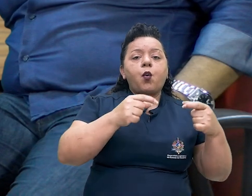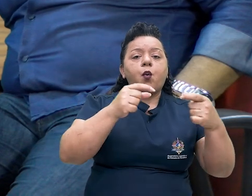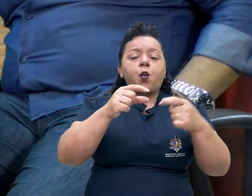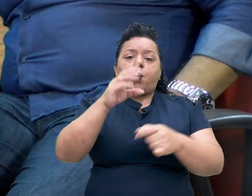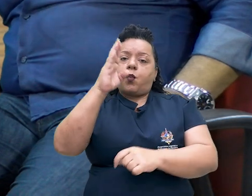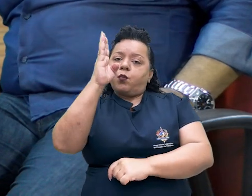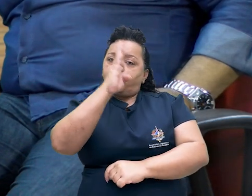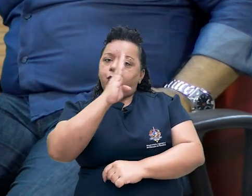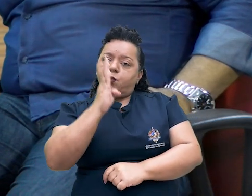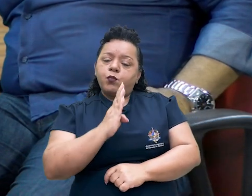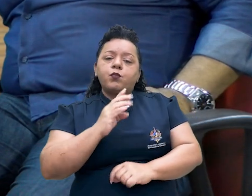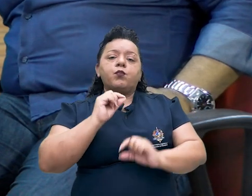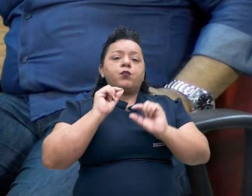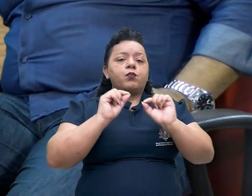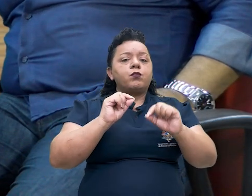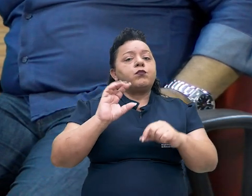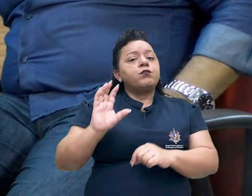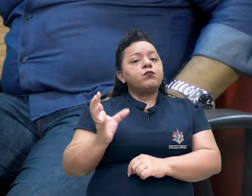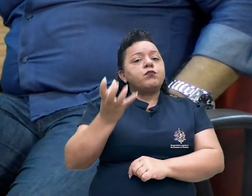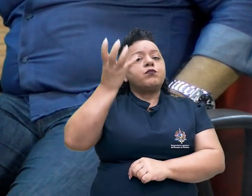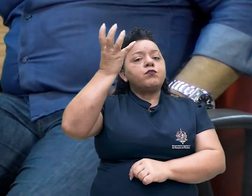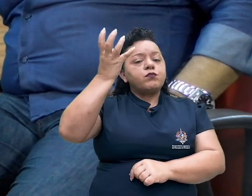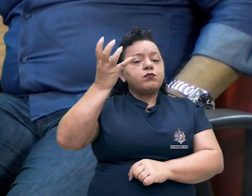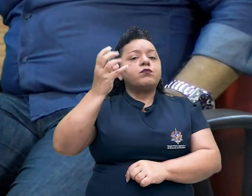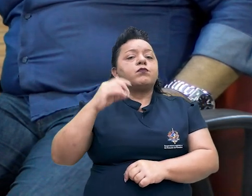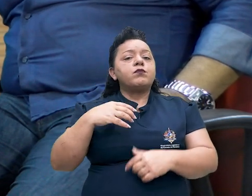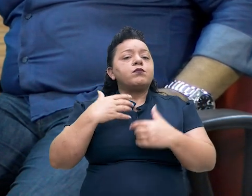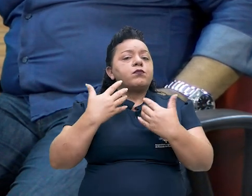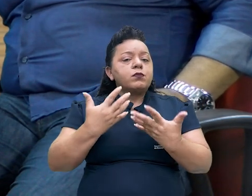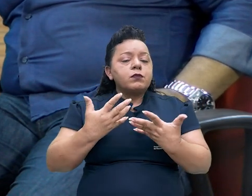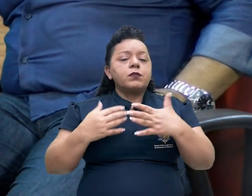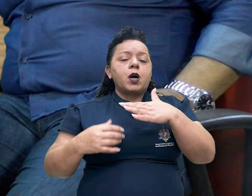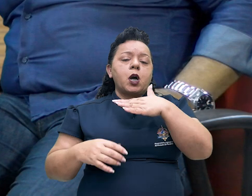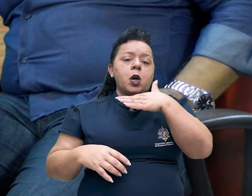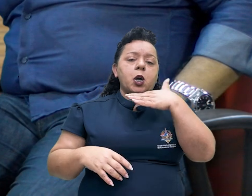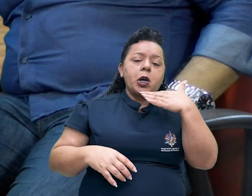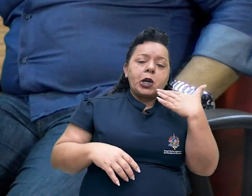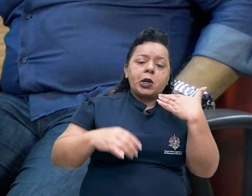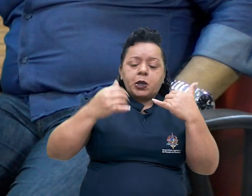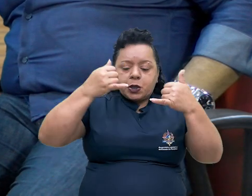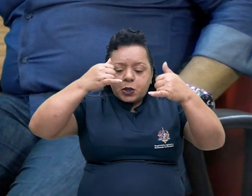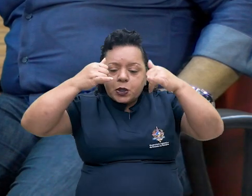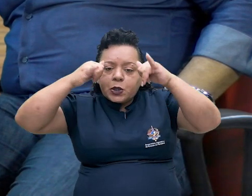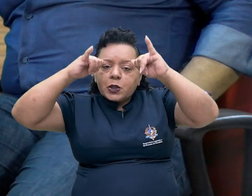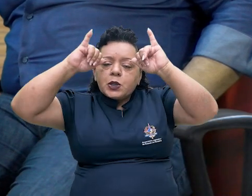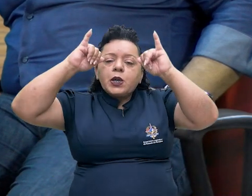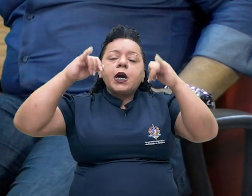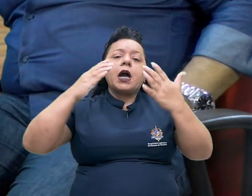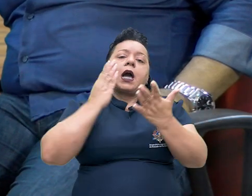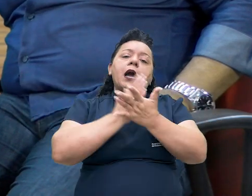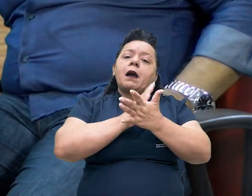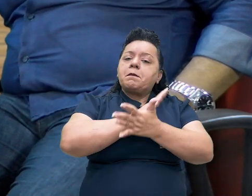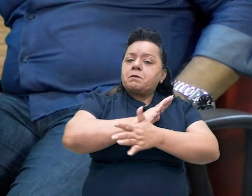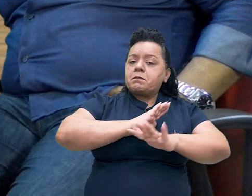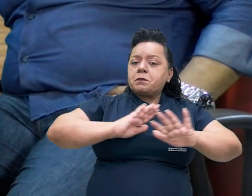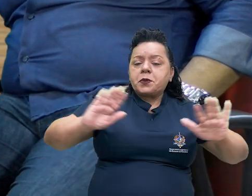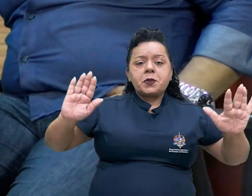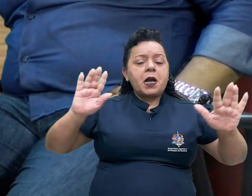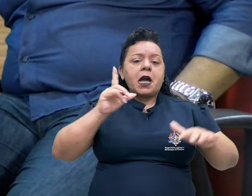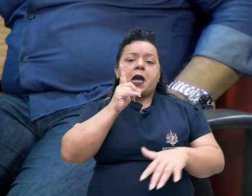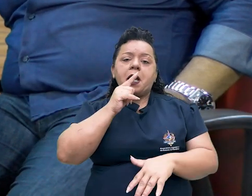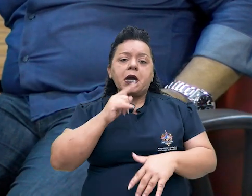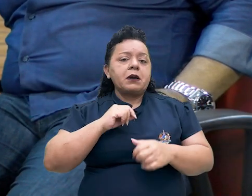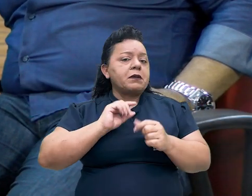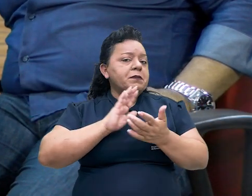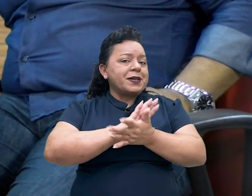nisso Tem lugares aí no Brasil que morreram né gado morreu tudo acabou água não tinha